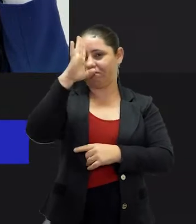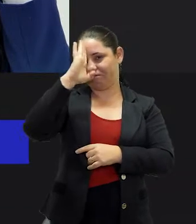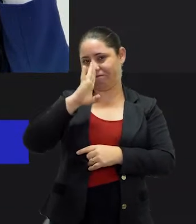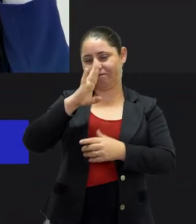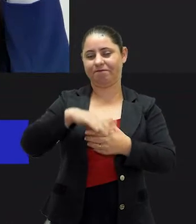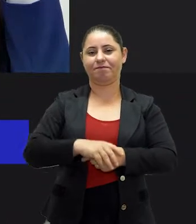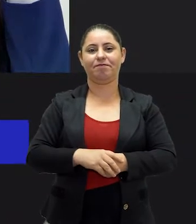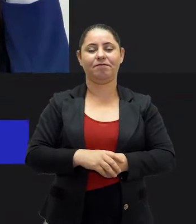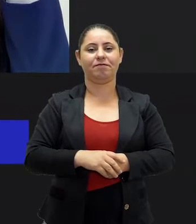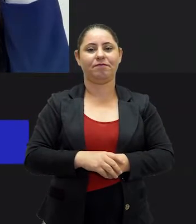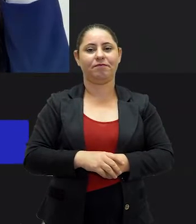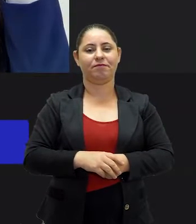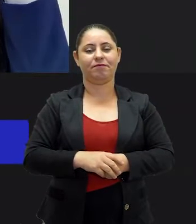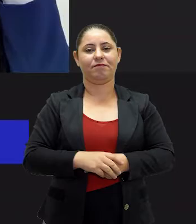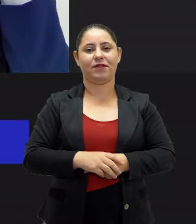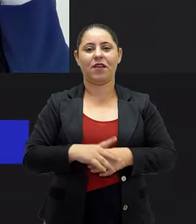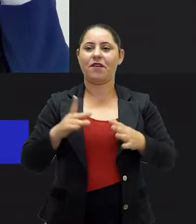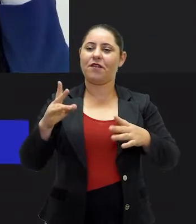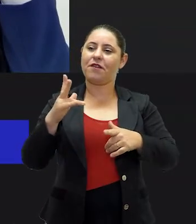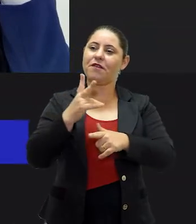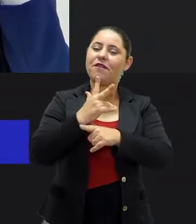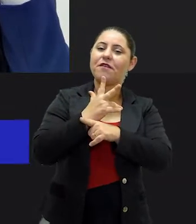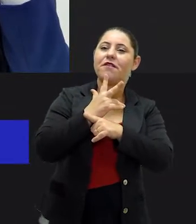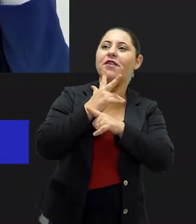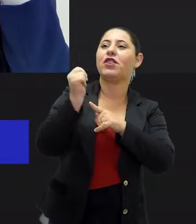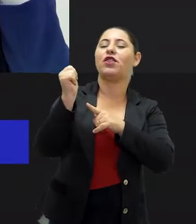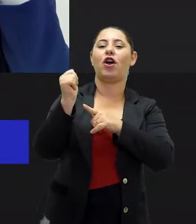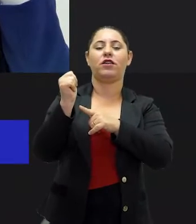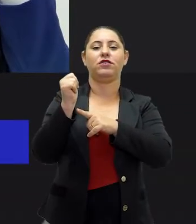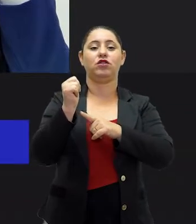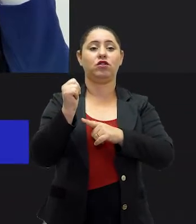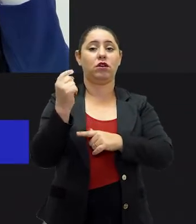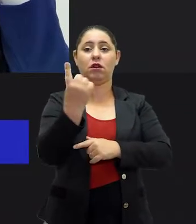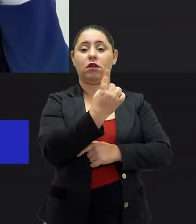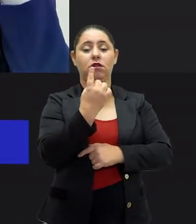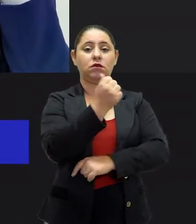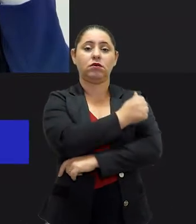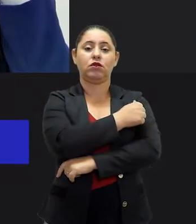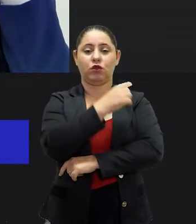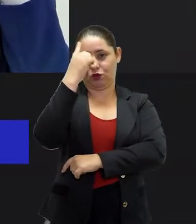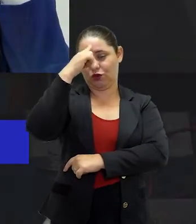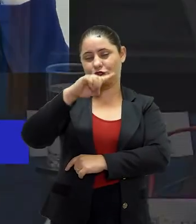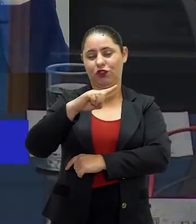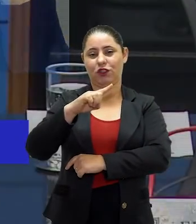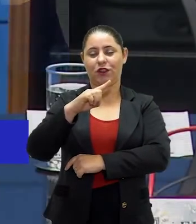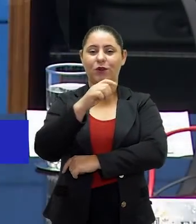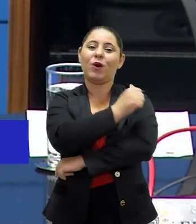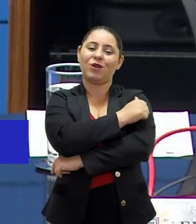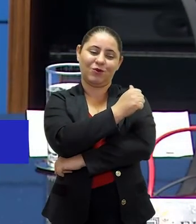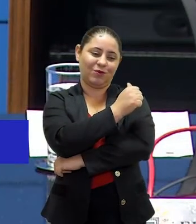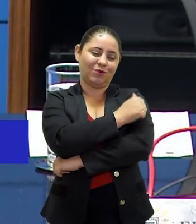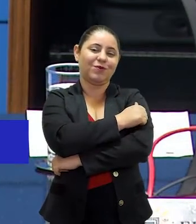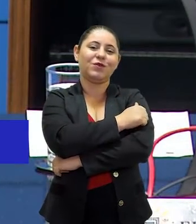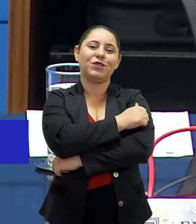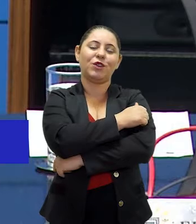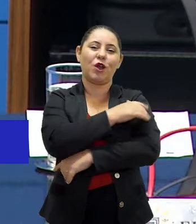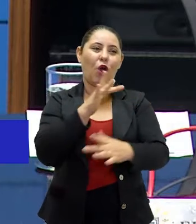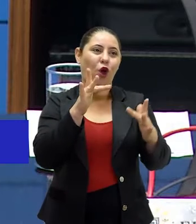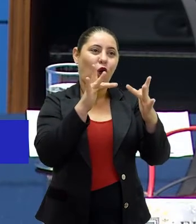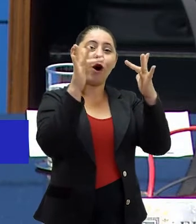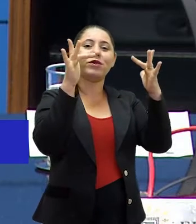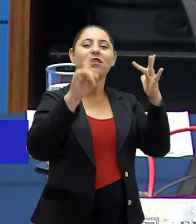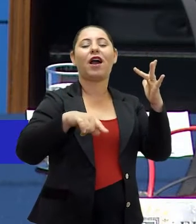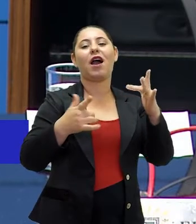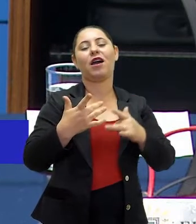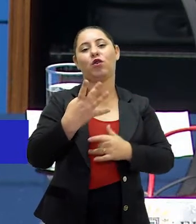que é gratuito. Então, uma grande vitória de cada estudante, e ontem que foi o dia do estudante,